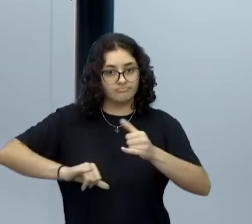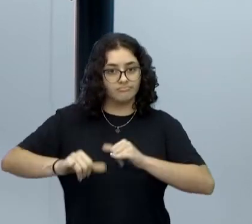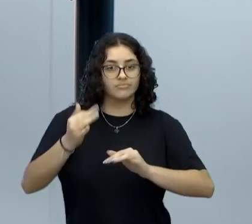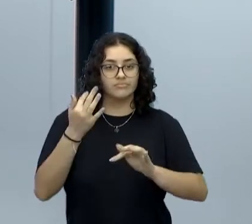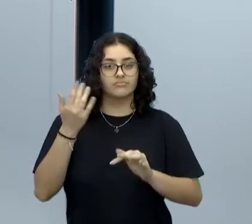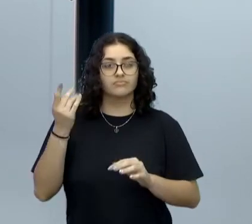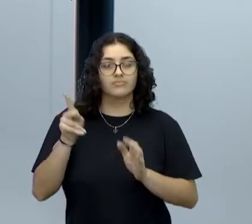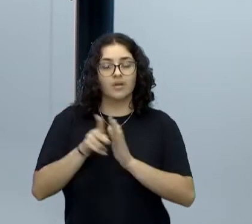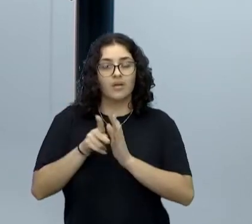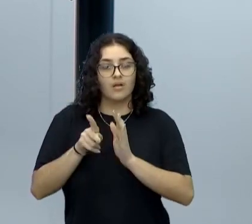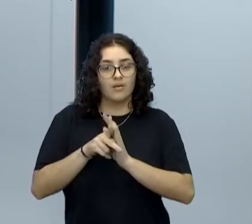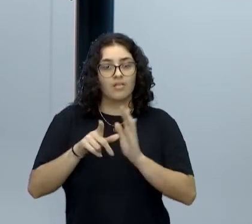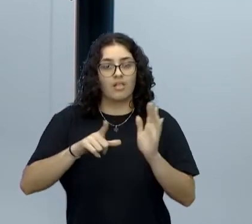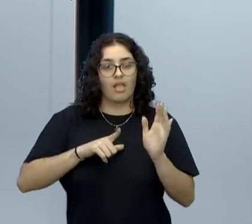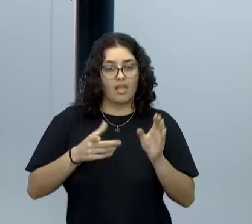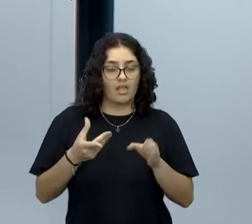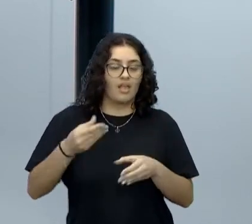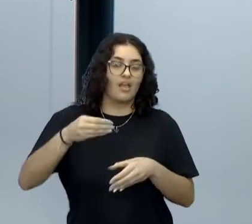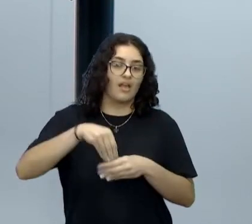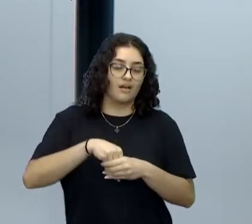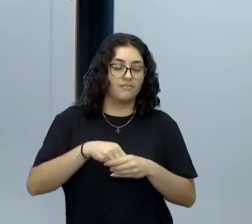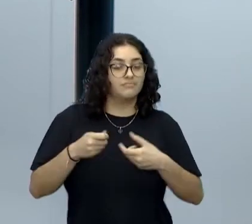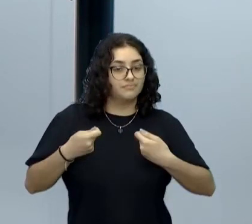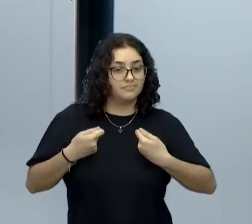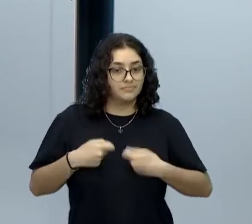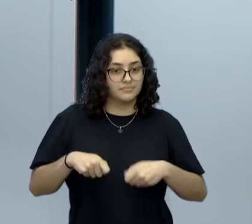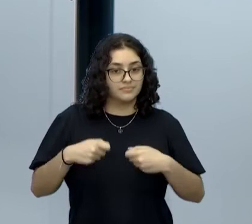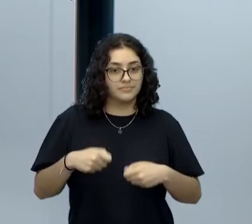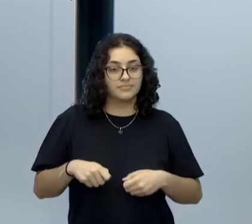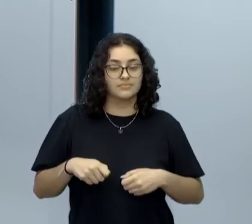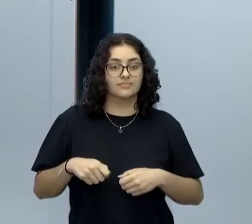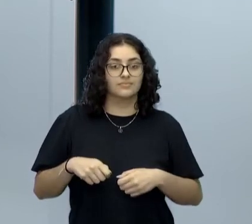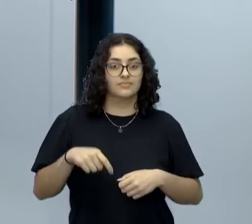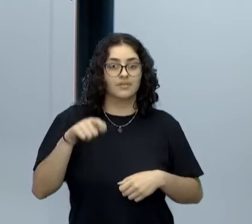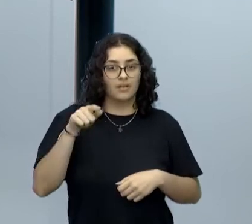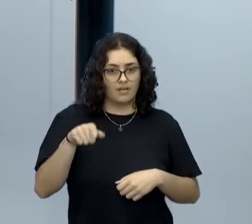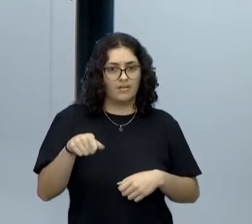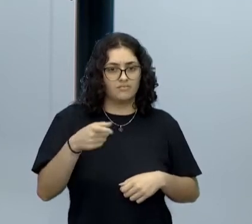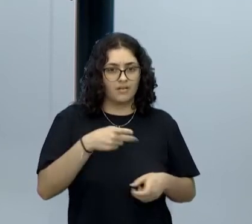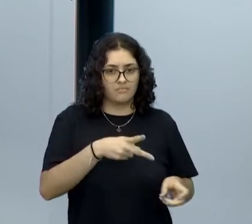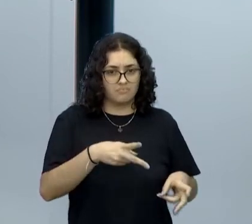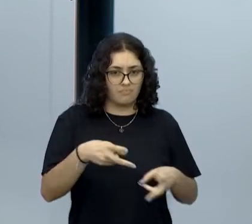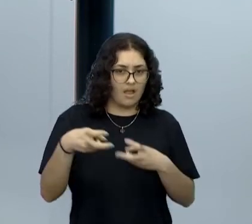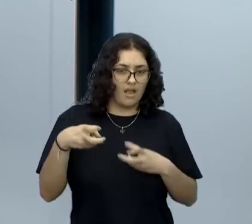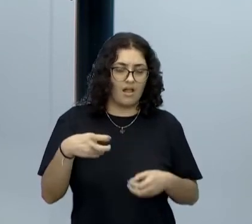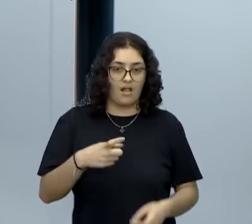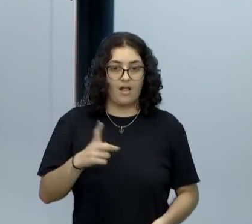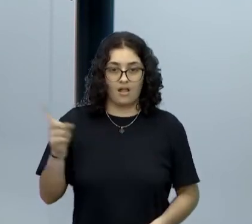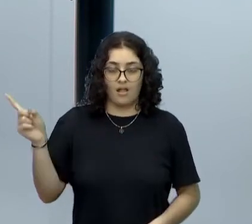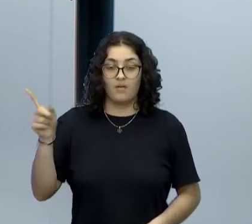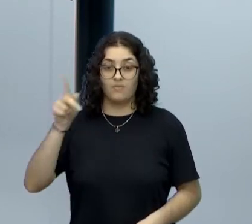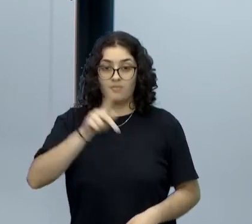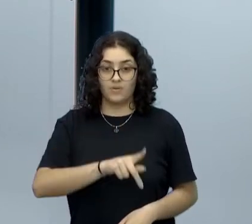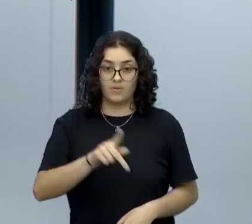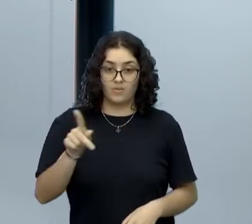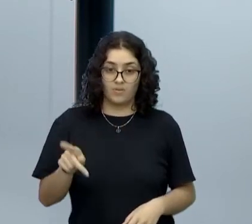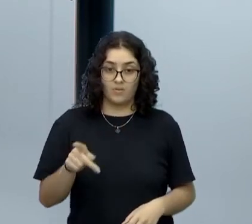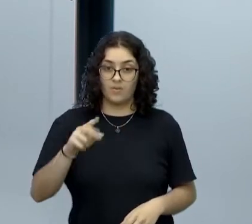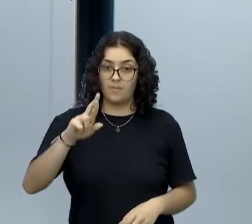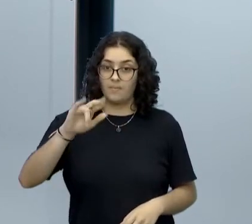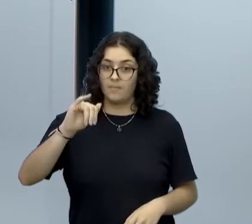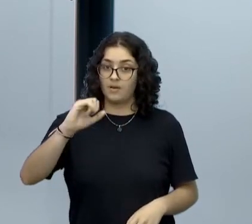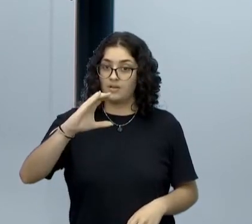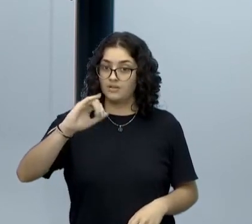né, ali dos elementos que são necessários para as plantas. Então, vocês olharam ali a professora Priscila trabalhando